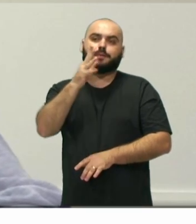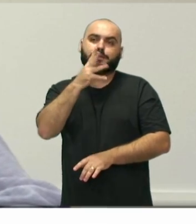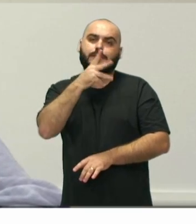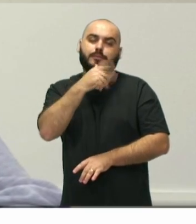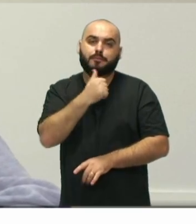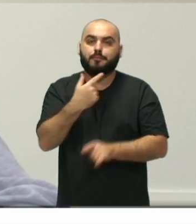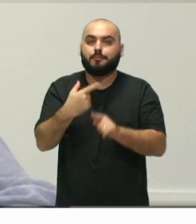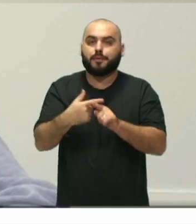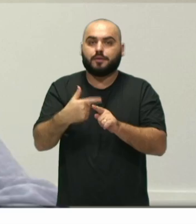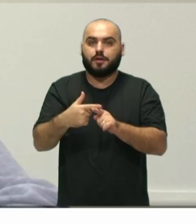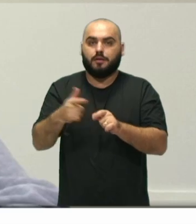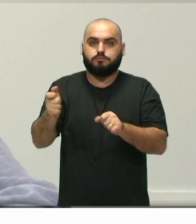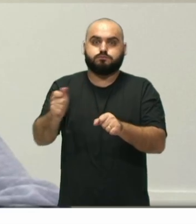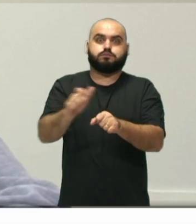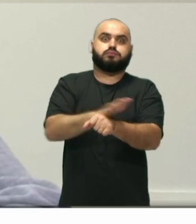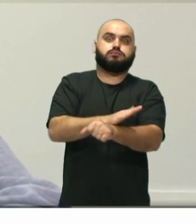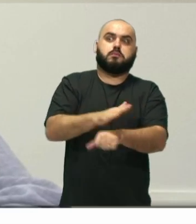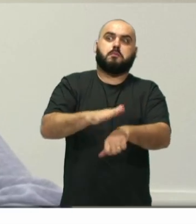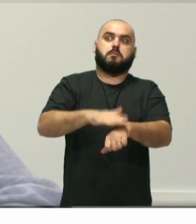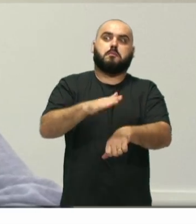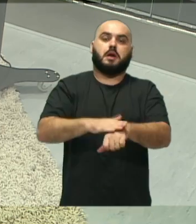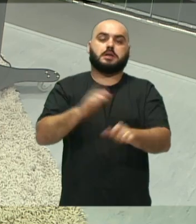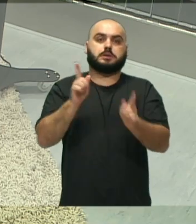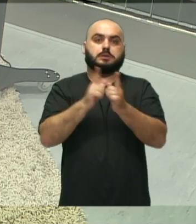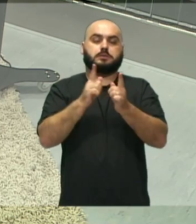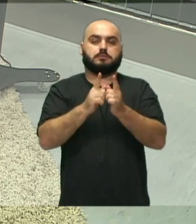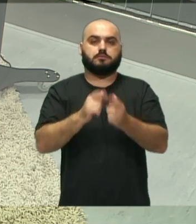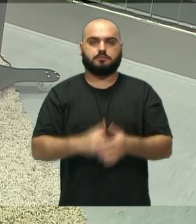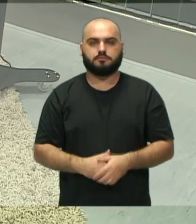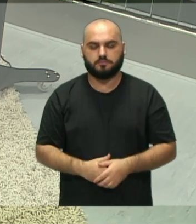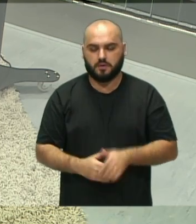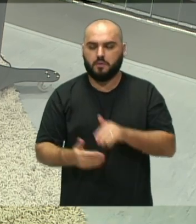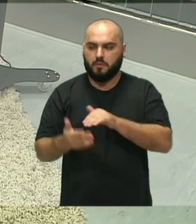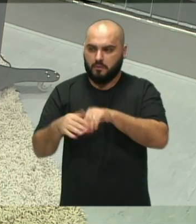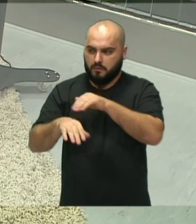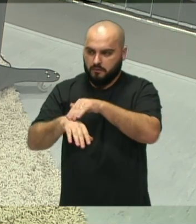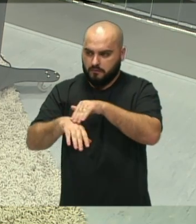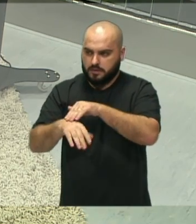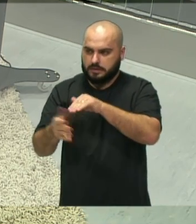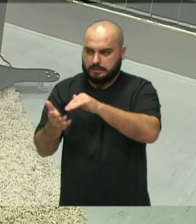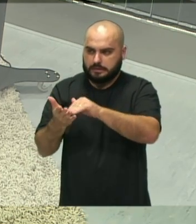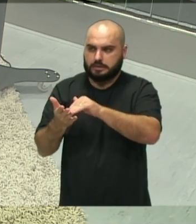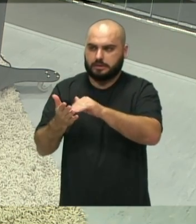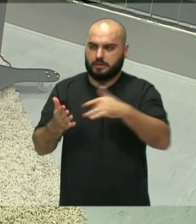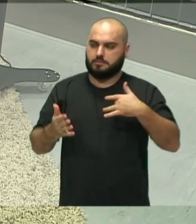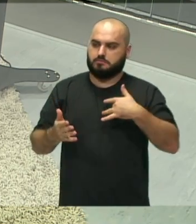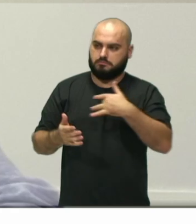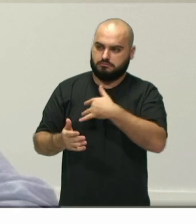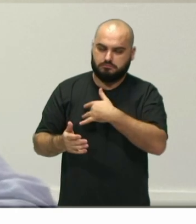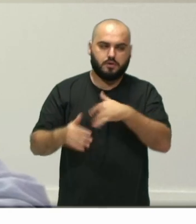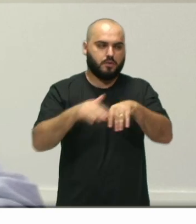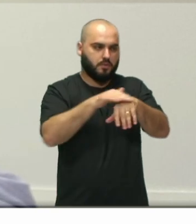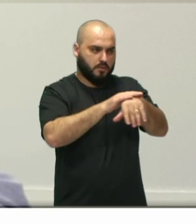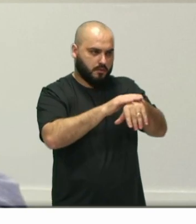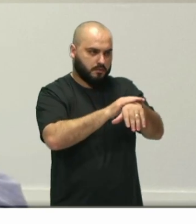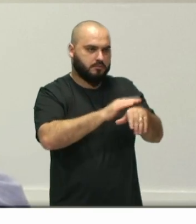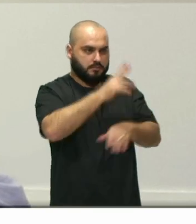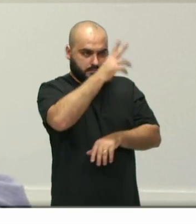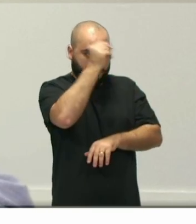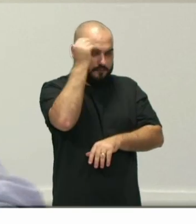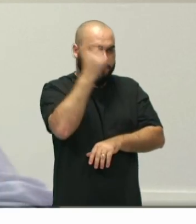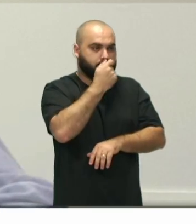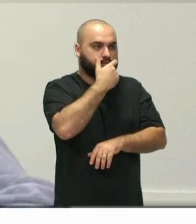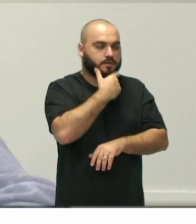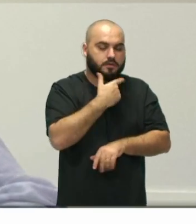a demanda aumentou muito. Mas, sem dúvida, a gente tem conversado com o secretário de Saúde, conversado com o prefeito Volney, também encaminhado as indicações aqui da